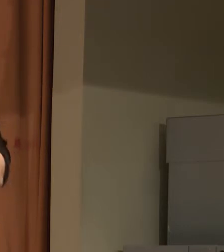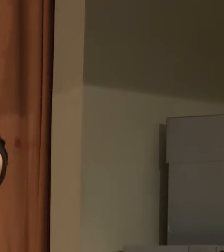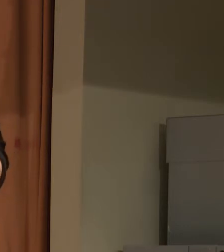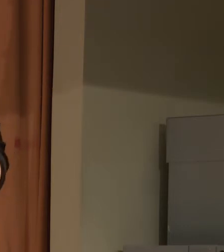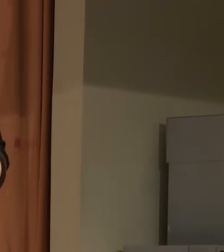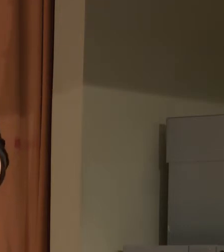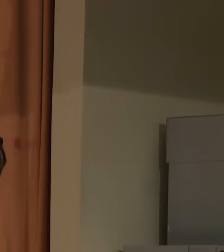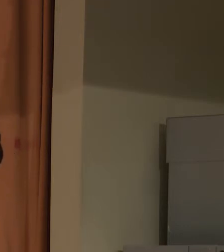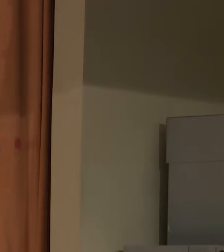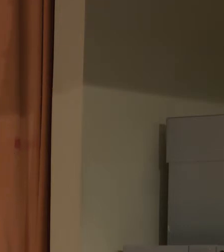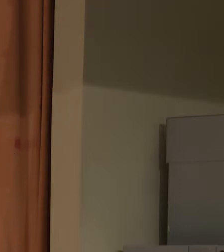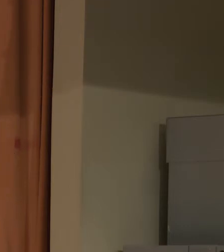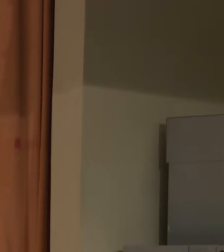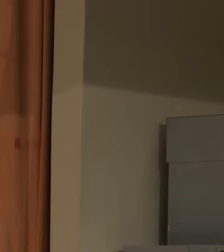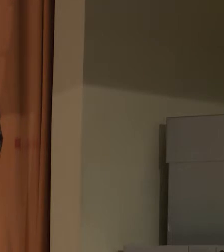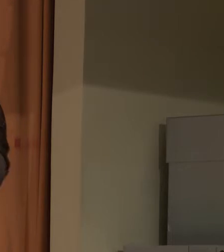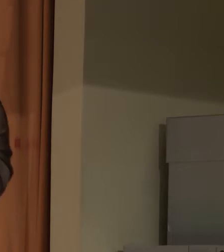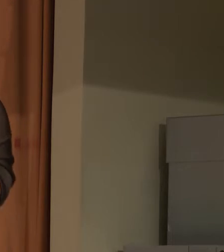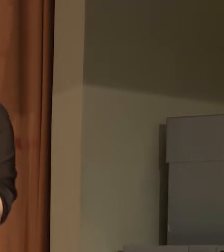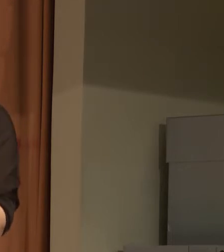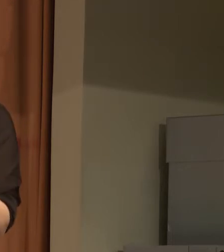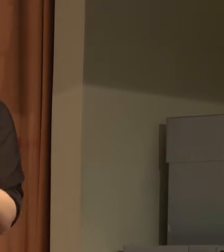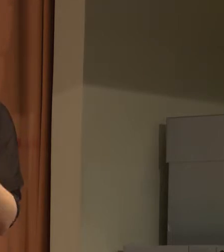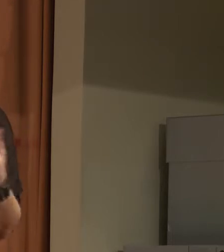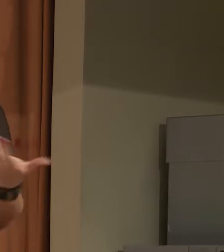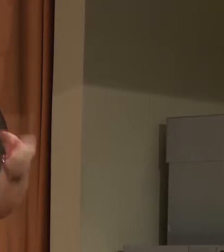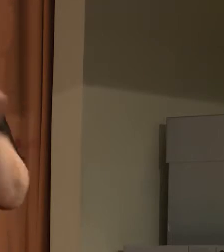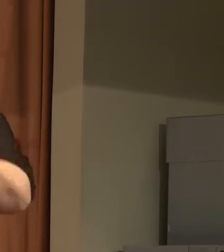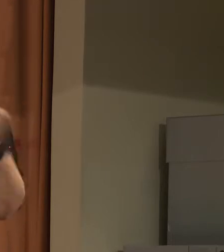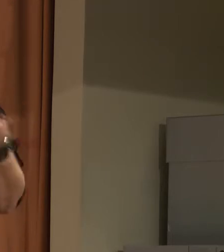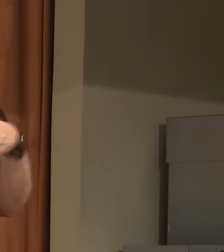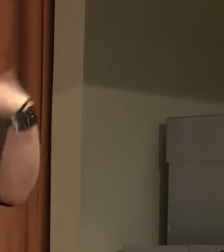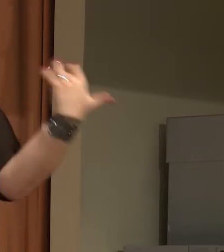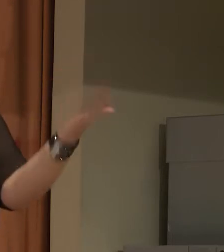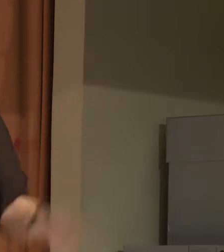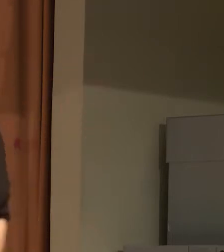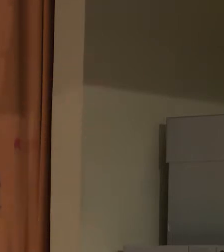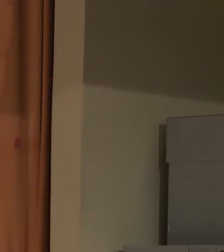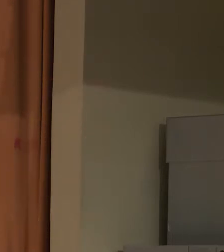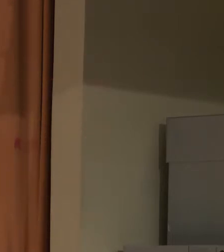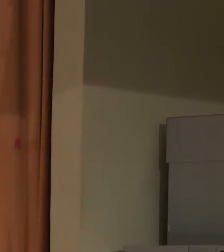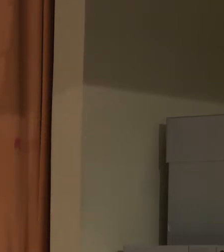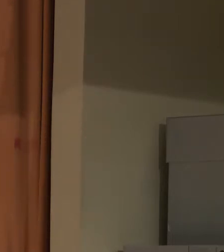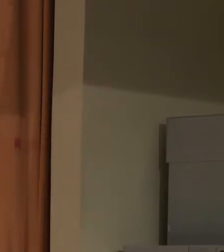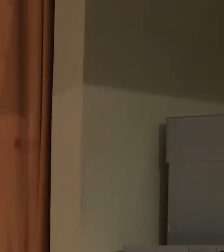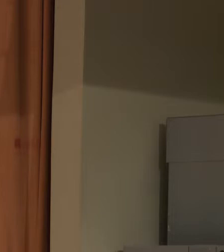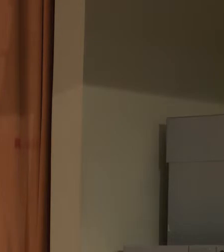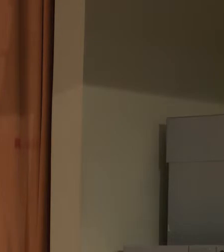Márcia. Já há 30 anos atrás, né, Márcia? Então, a gente está sempre juntos